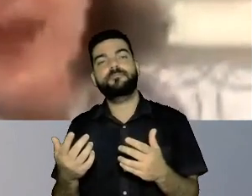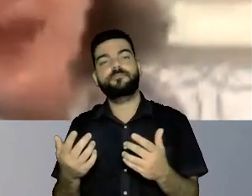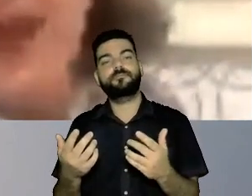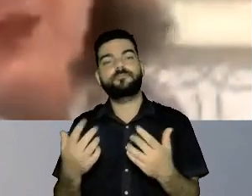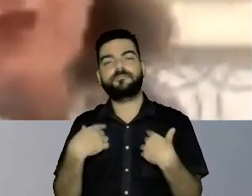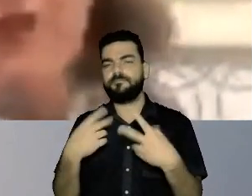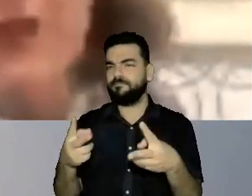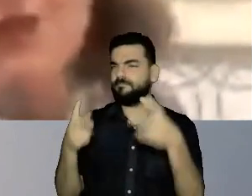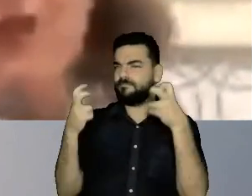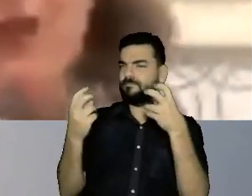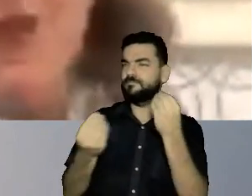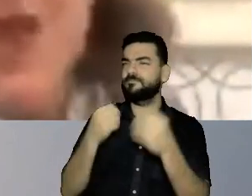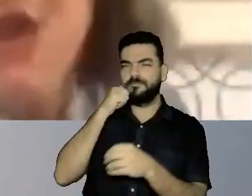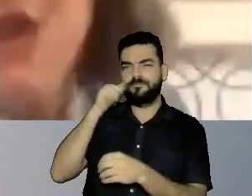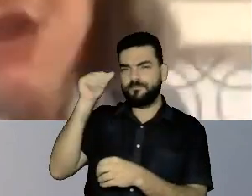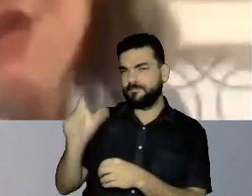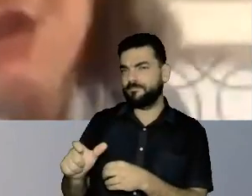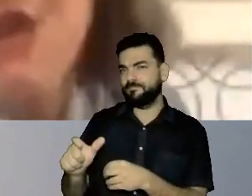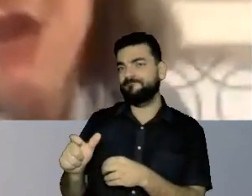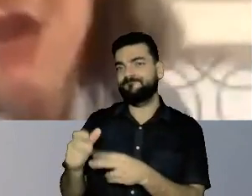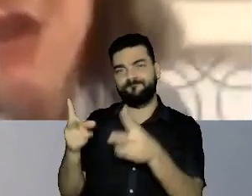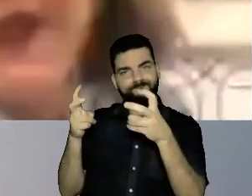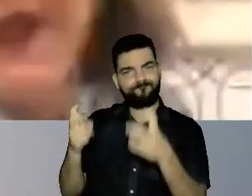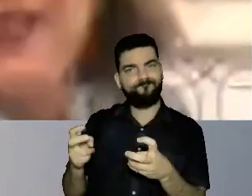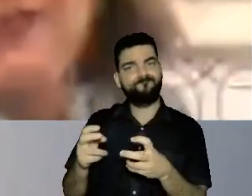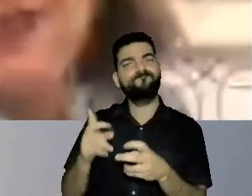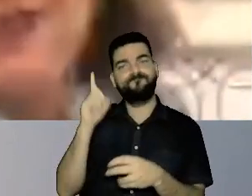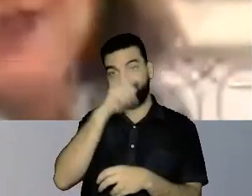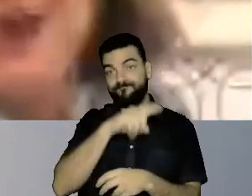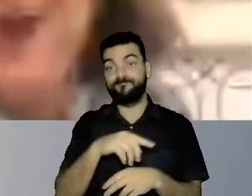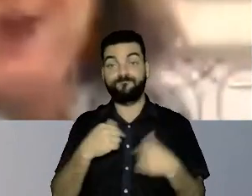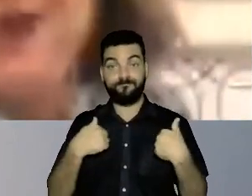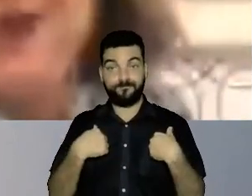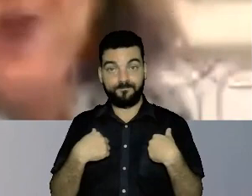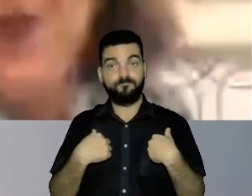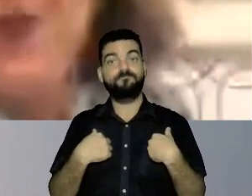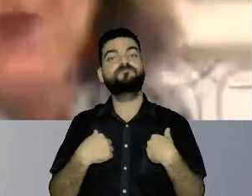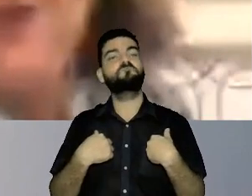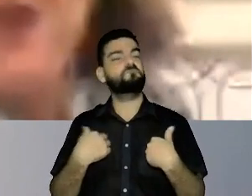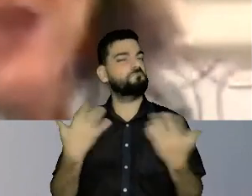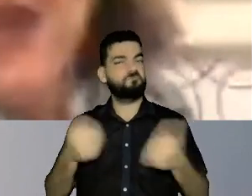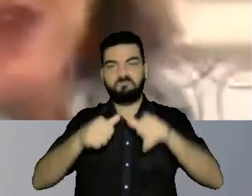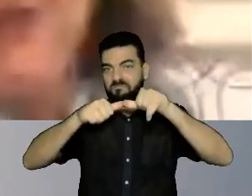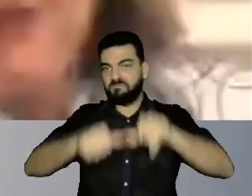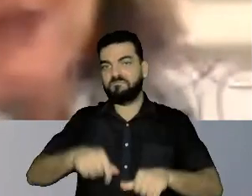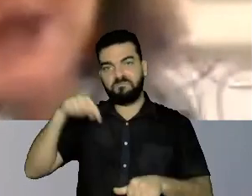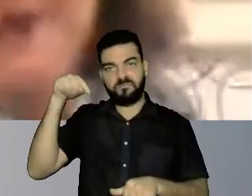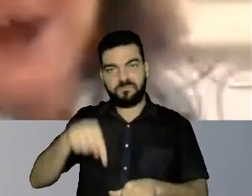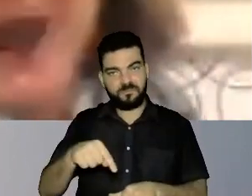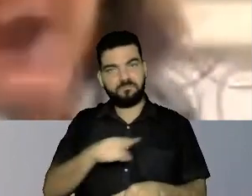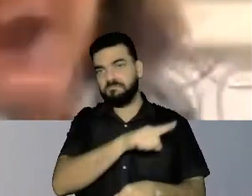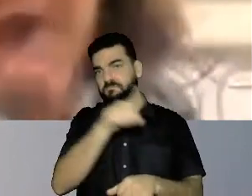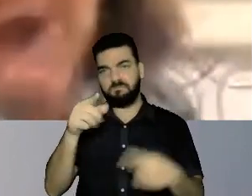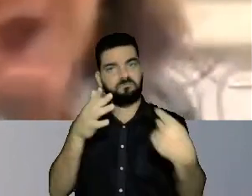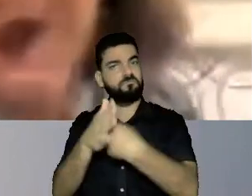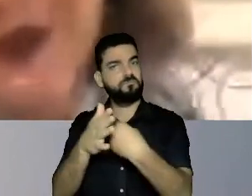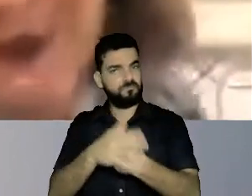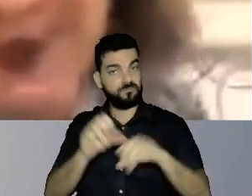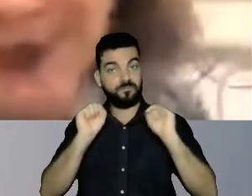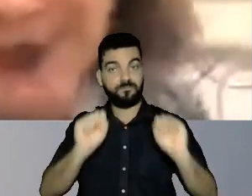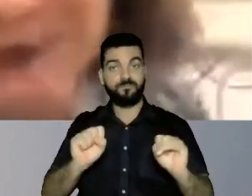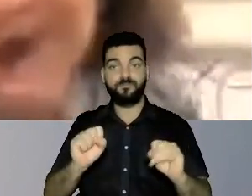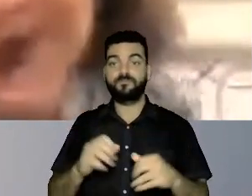uma mulher. É difícil. Então, eu vou me colocar aqui à disposição, mas eu vou passar a palavra